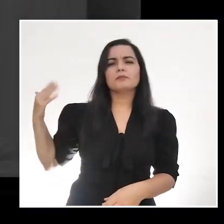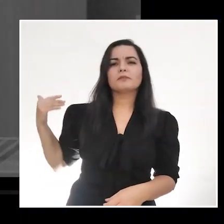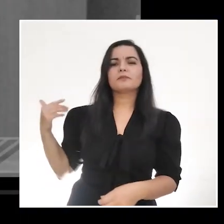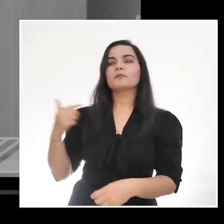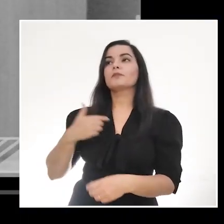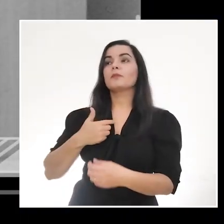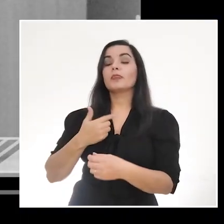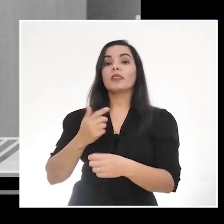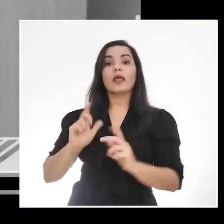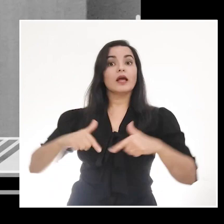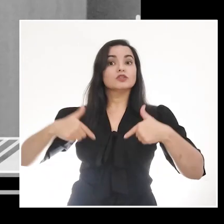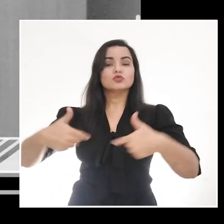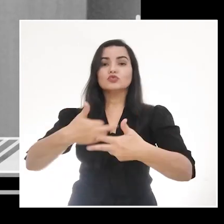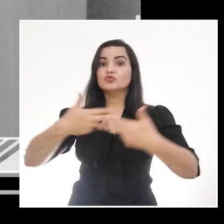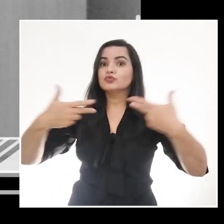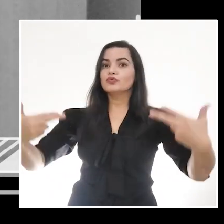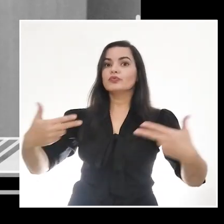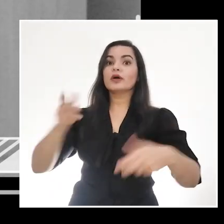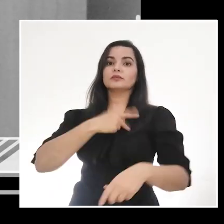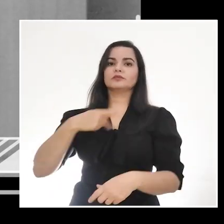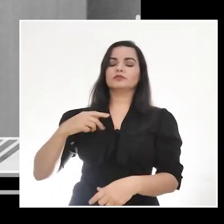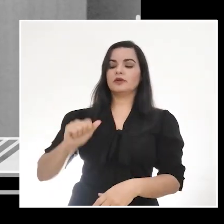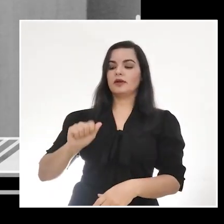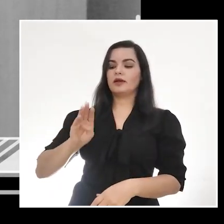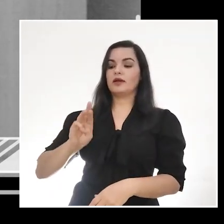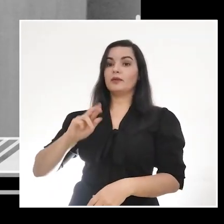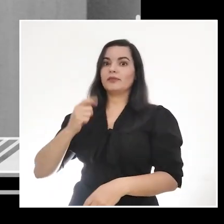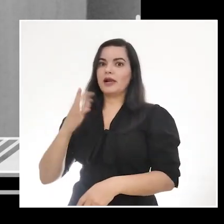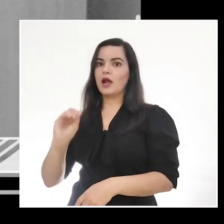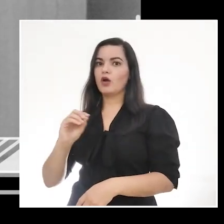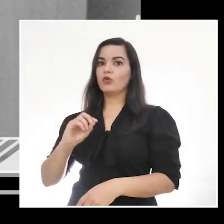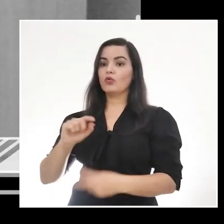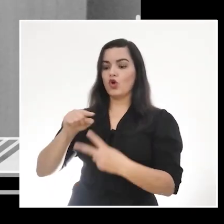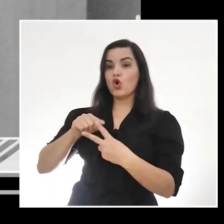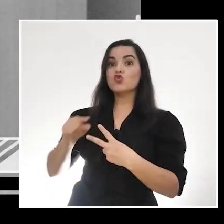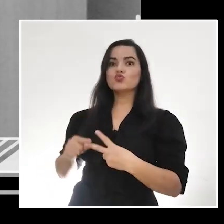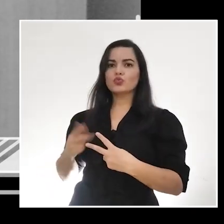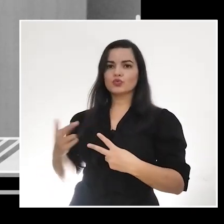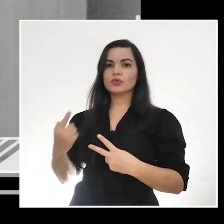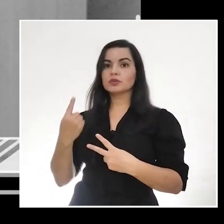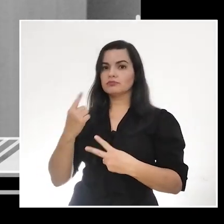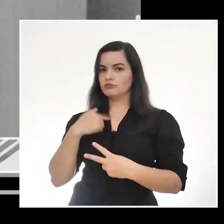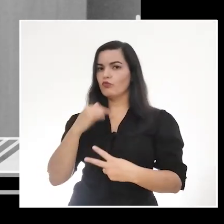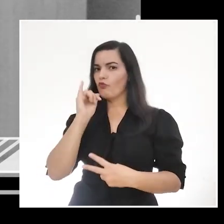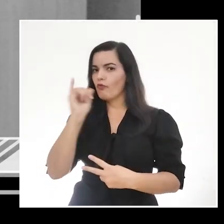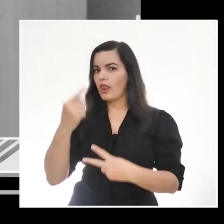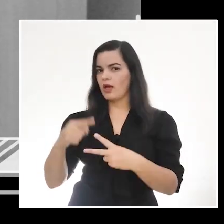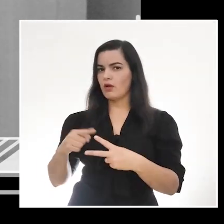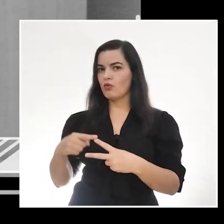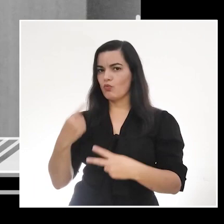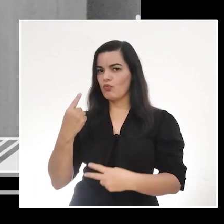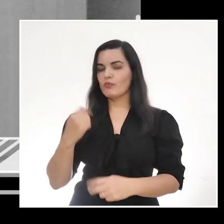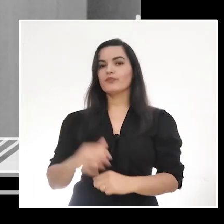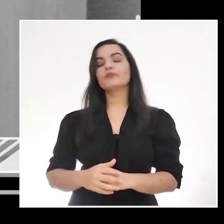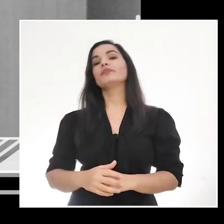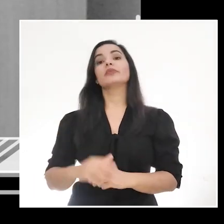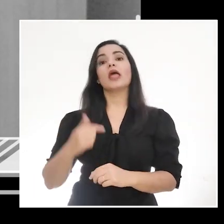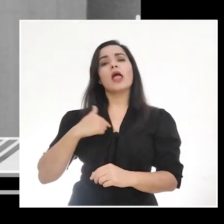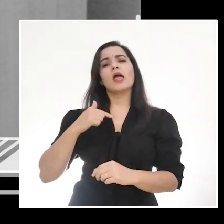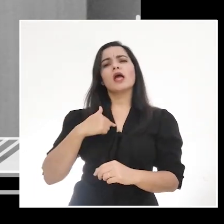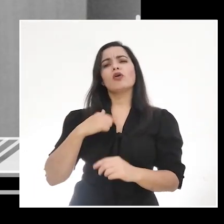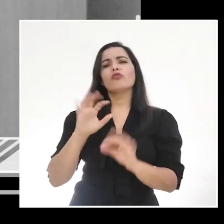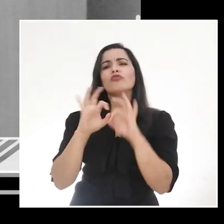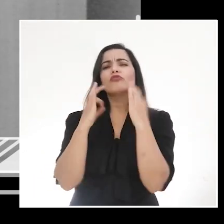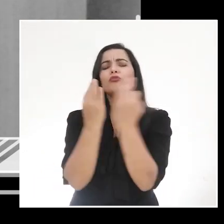Eu até me emociono quando eu me lembro foram várias atitudes do Abraão, mas uma delas, duas